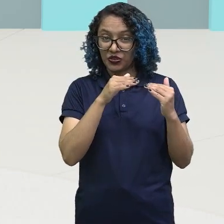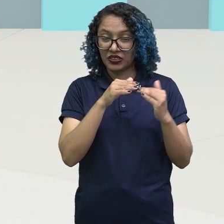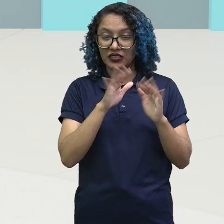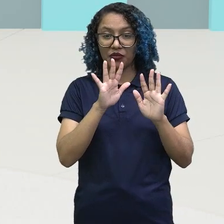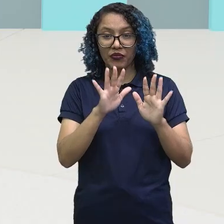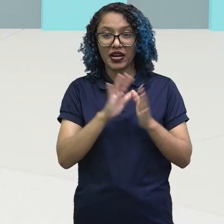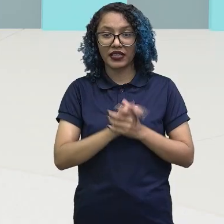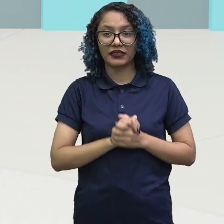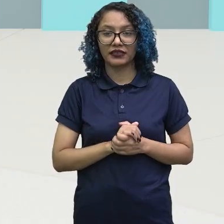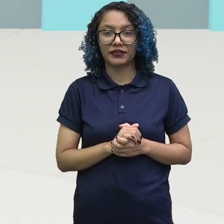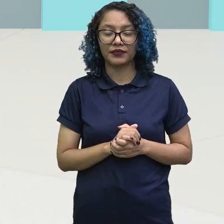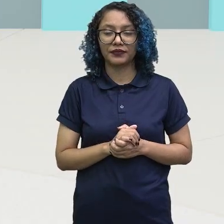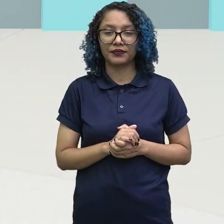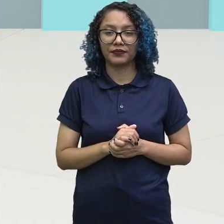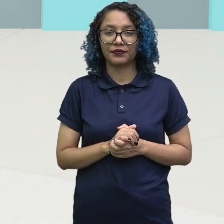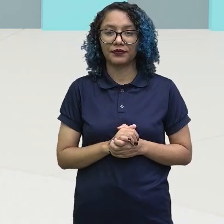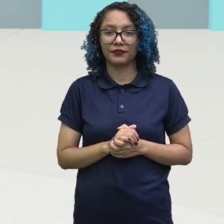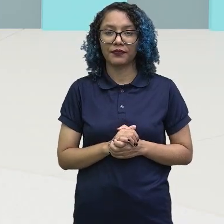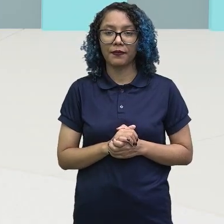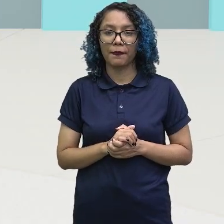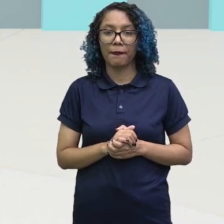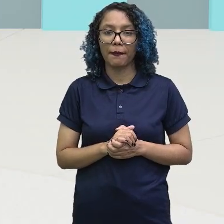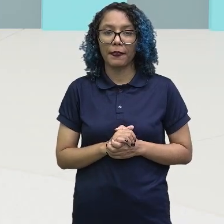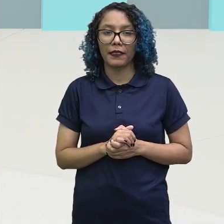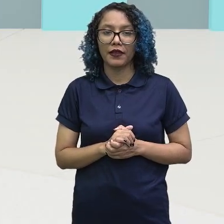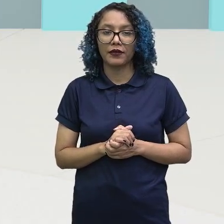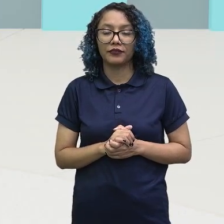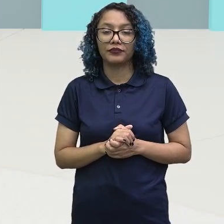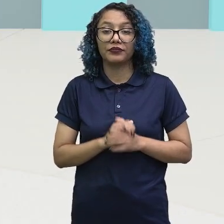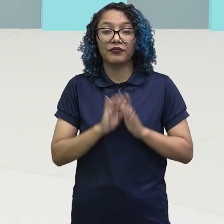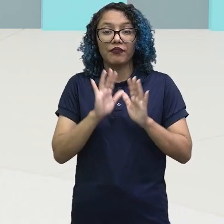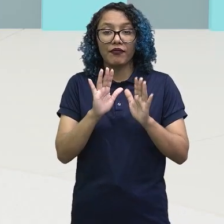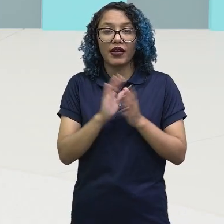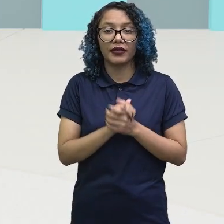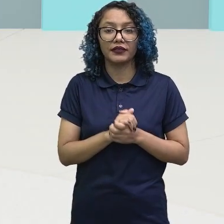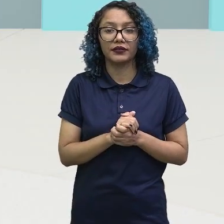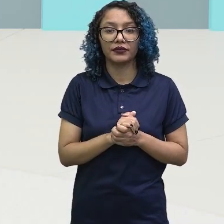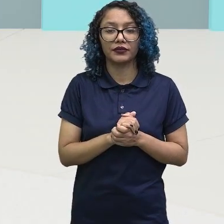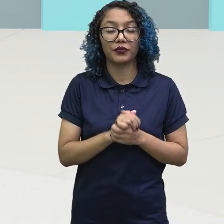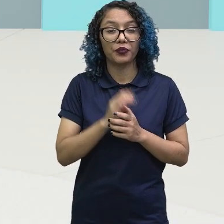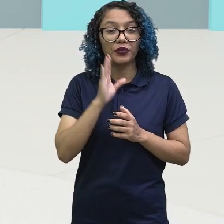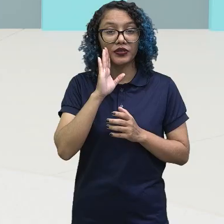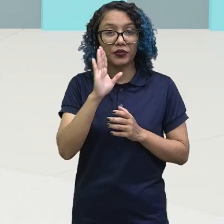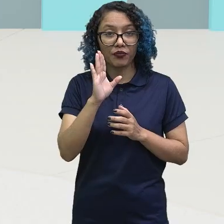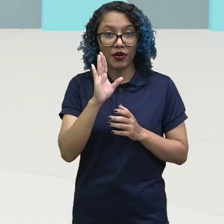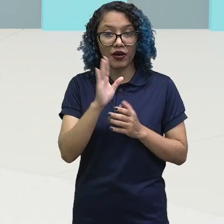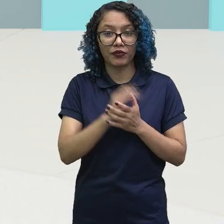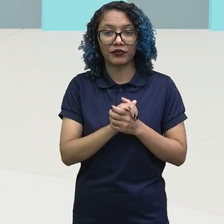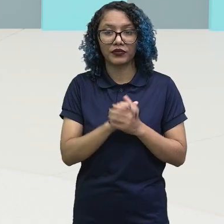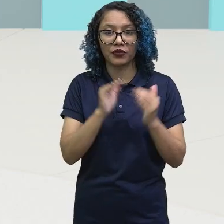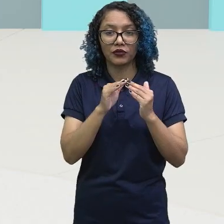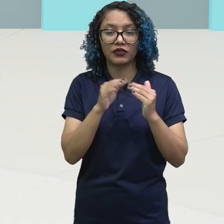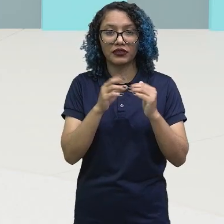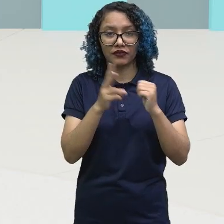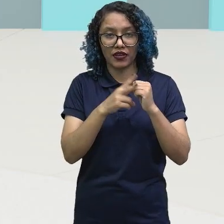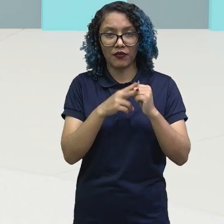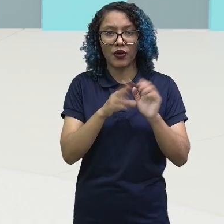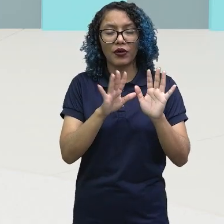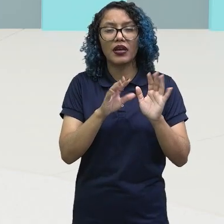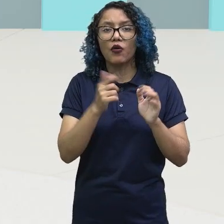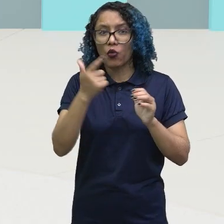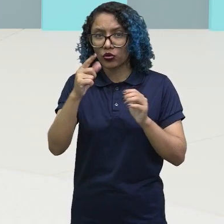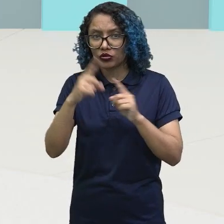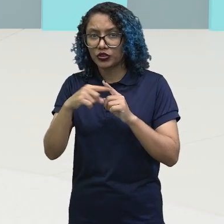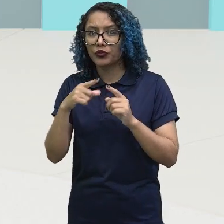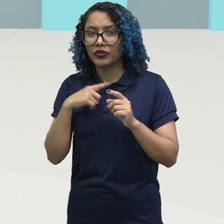Mas a premissa aí da concordância verbal é o quê? Nós temos, inclusive, outro tipo de concordância, que é a concordância nominal, mas